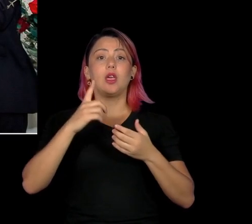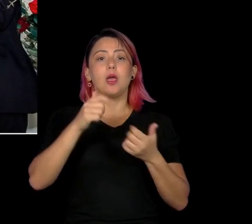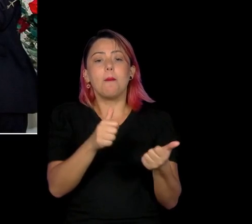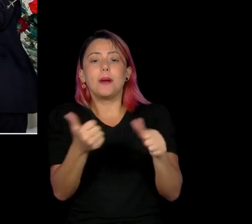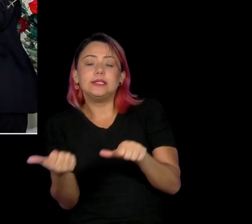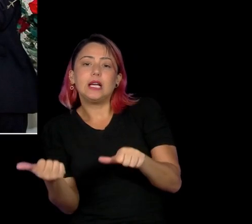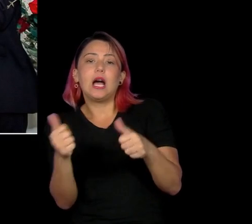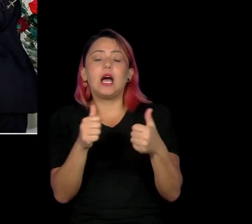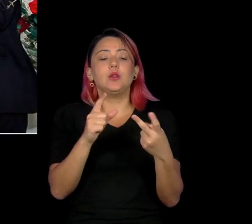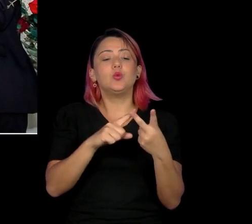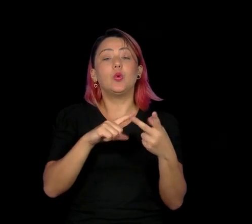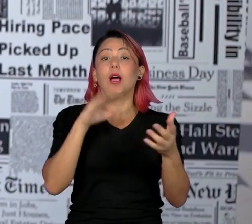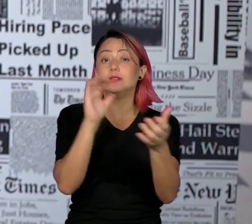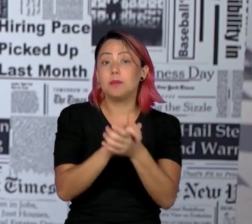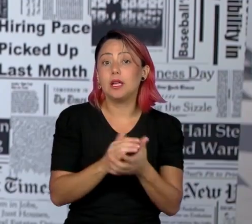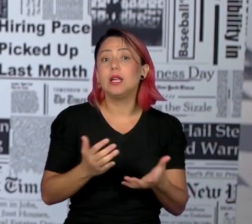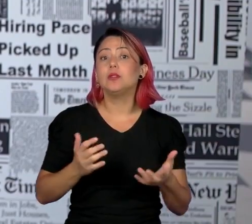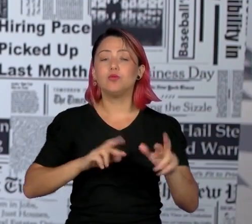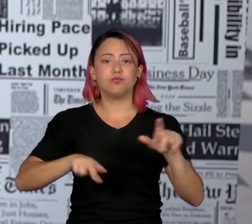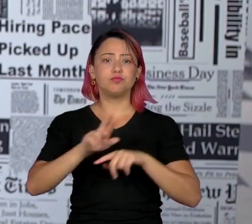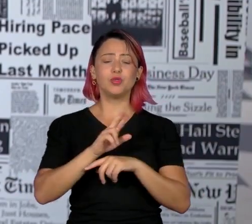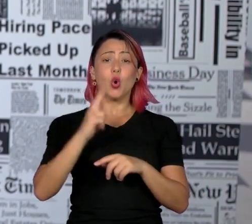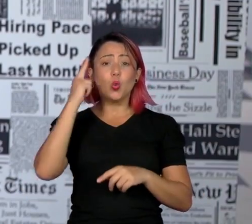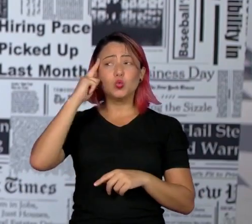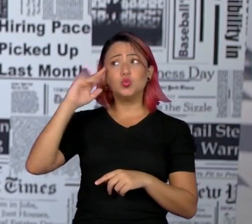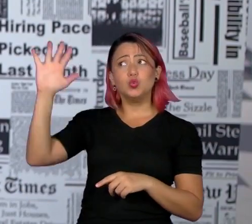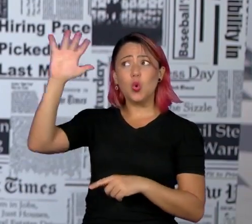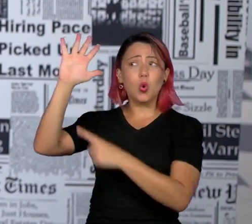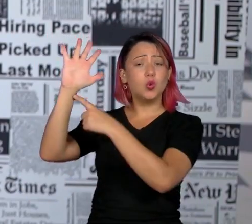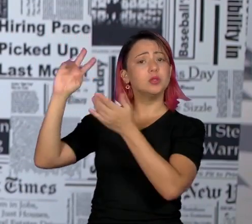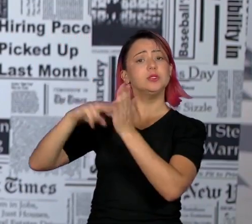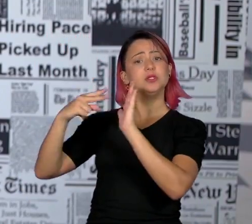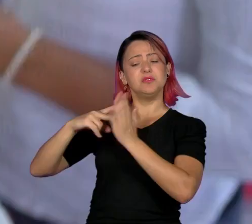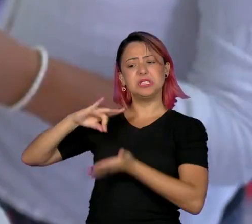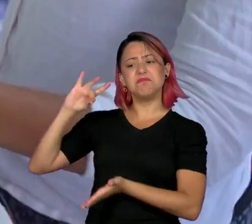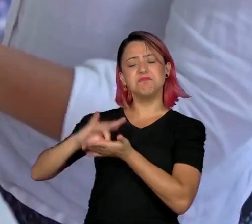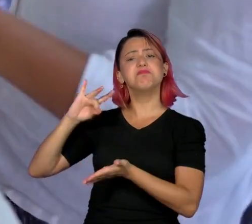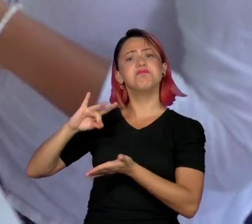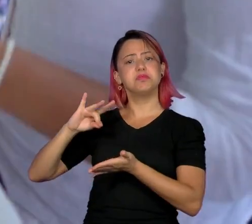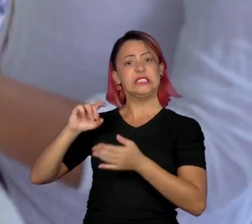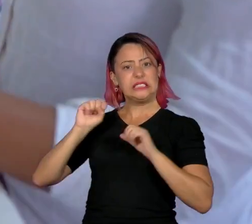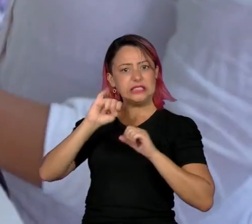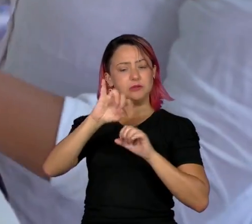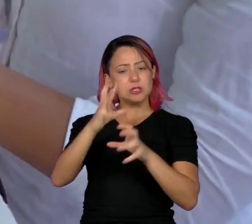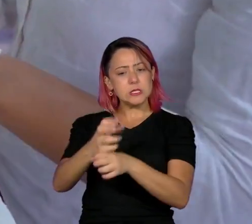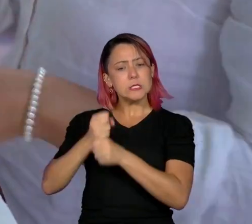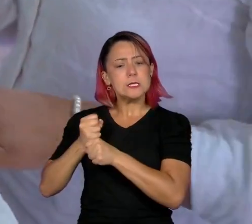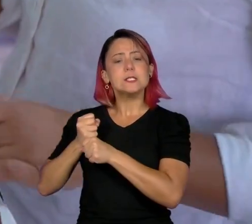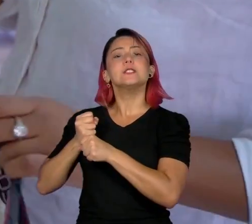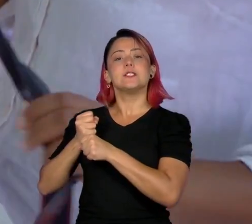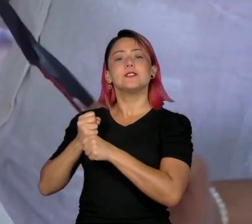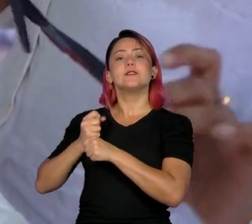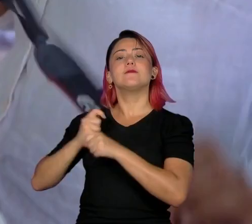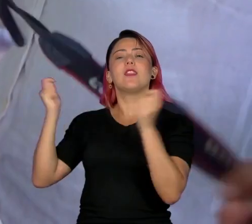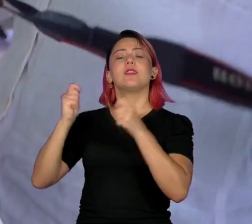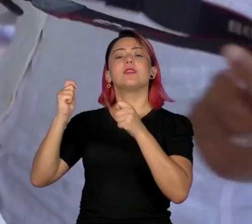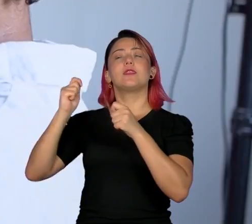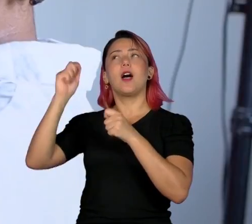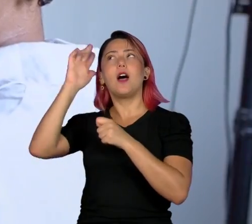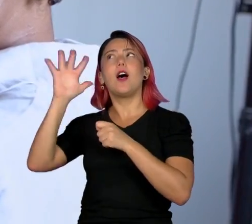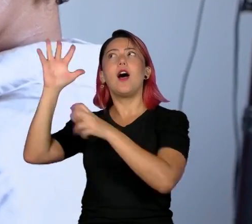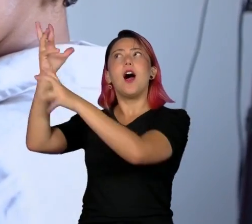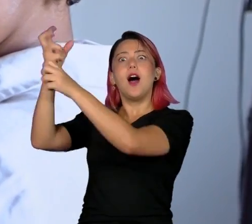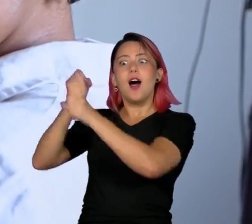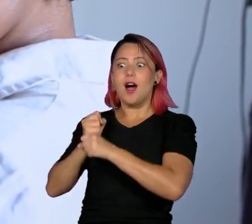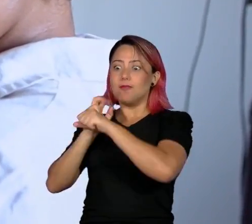é legítimo, você não vai desistir e aquilo vai se tornar realidade. Irmão, você não percebeu que você é o único